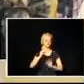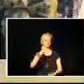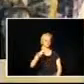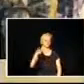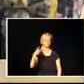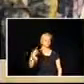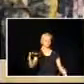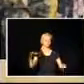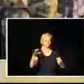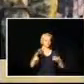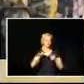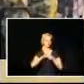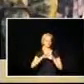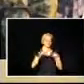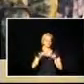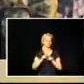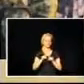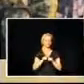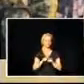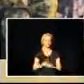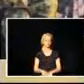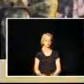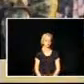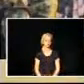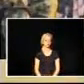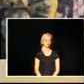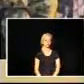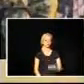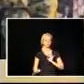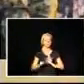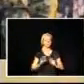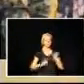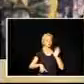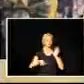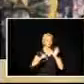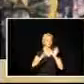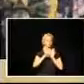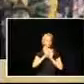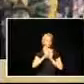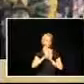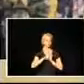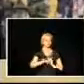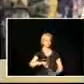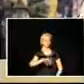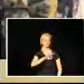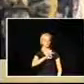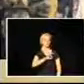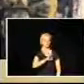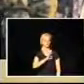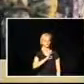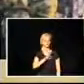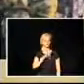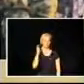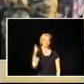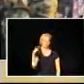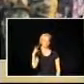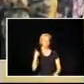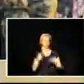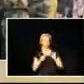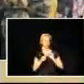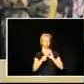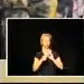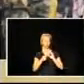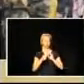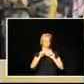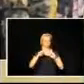emendas. Projeto de lei ordinária 37/2014, vereador Paulo Miranda. Passa a denominar-se Rua